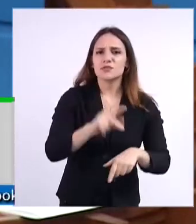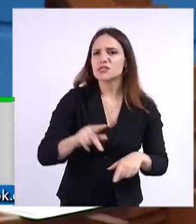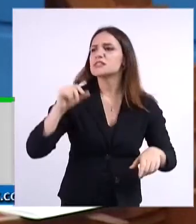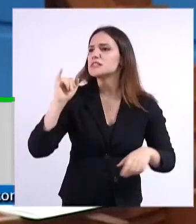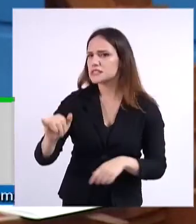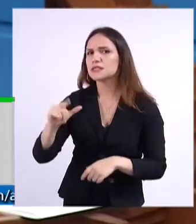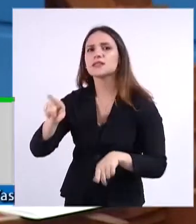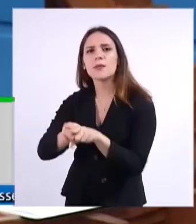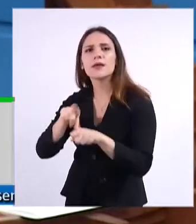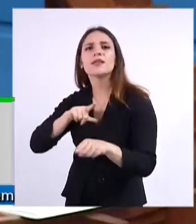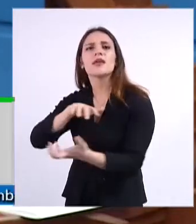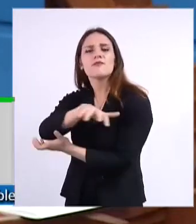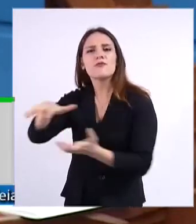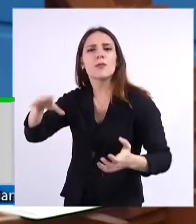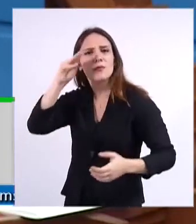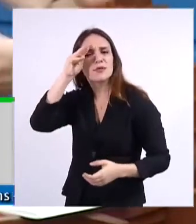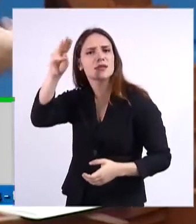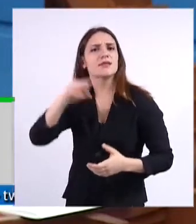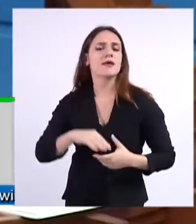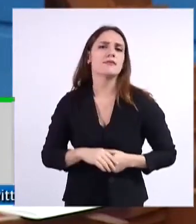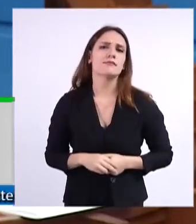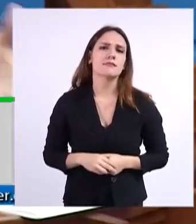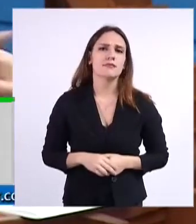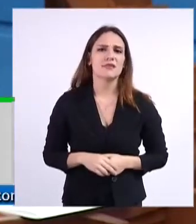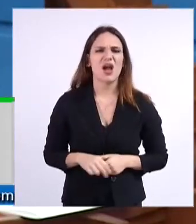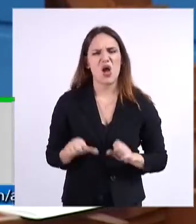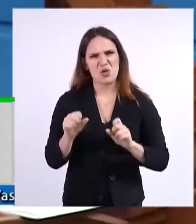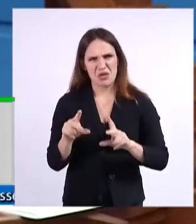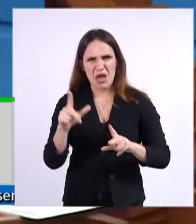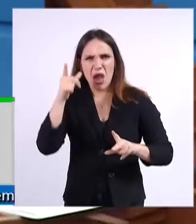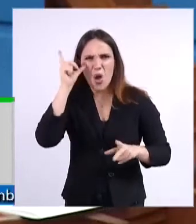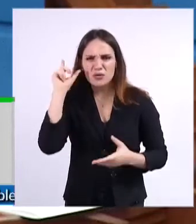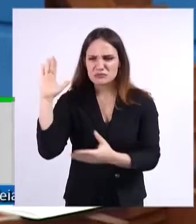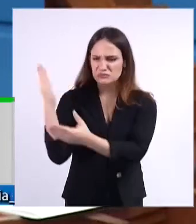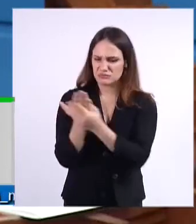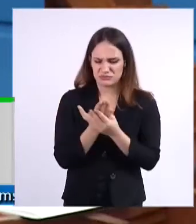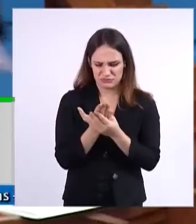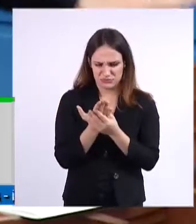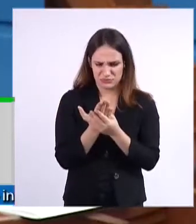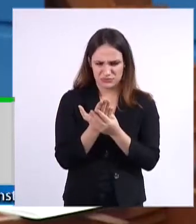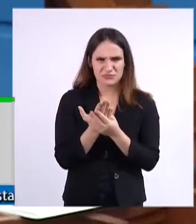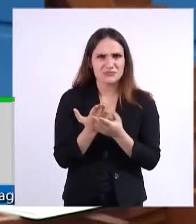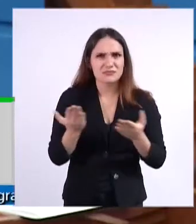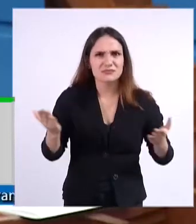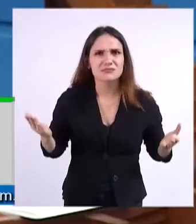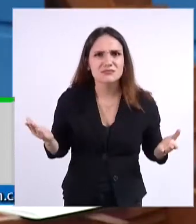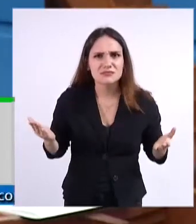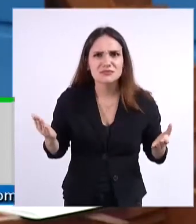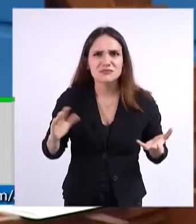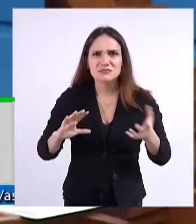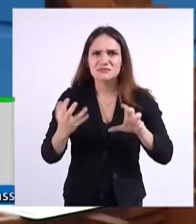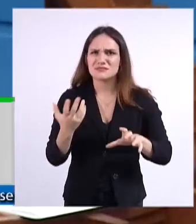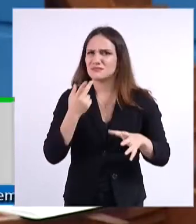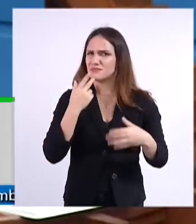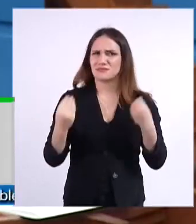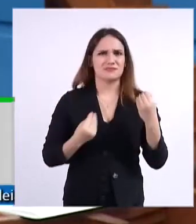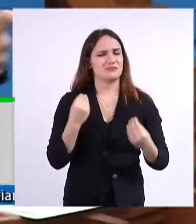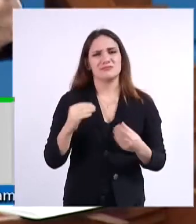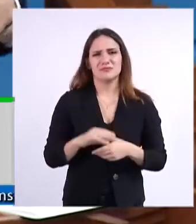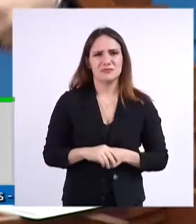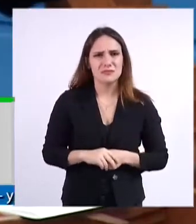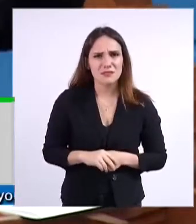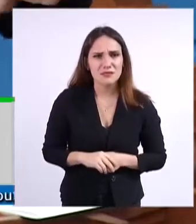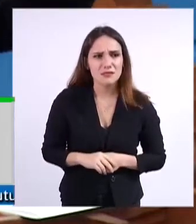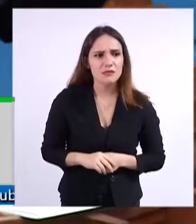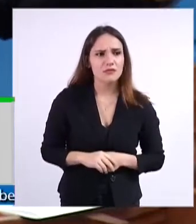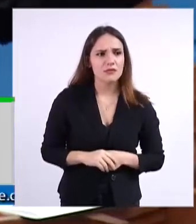militares também? E chegou essa reforma ontem e causou um estrago no Congresso Nacional. O